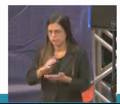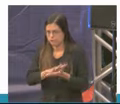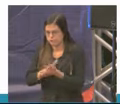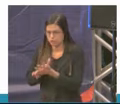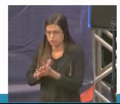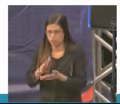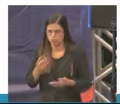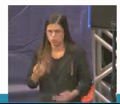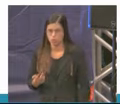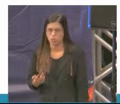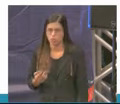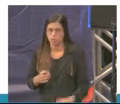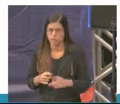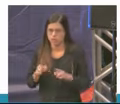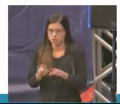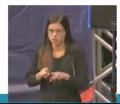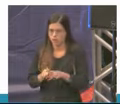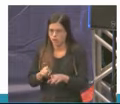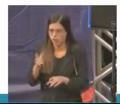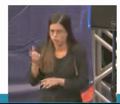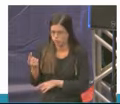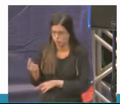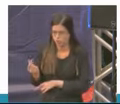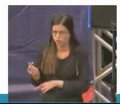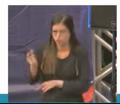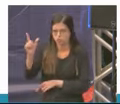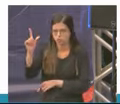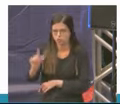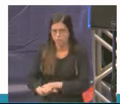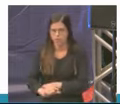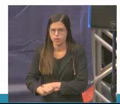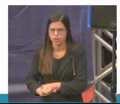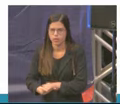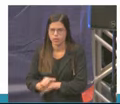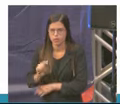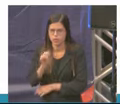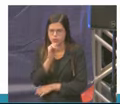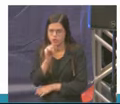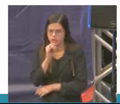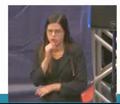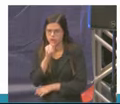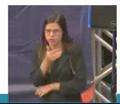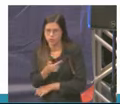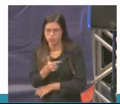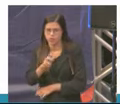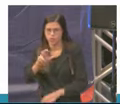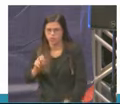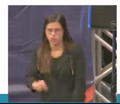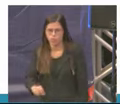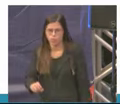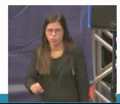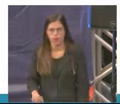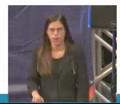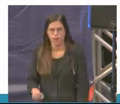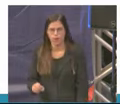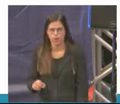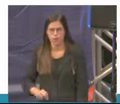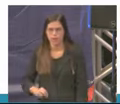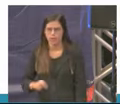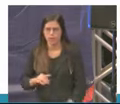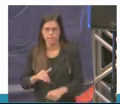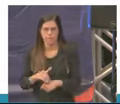os custos também caíram. Eles caem mais que proporcionalmente. No nosso exemplo, ao invés de cair para 250, que seria a proporção, eles caem